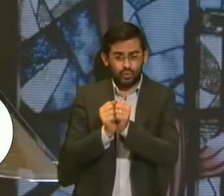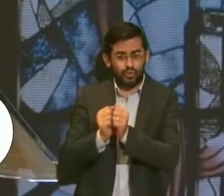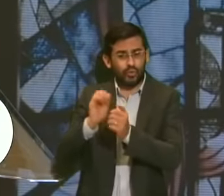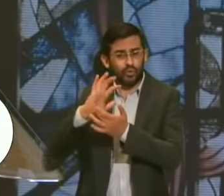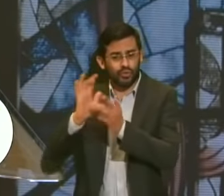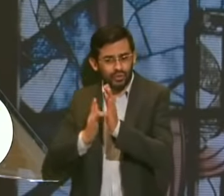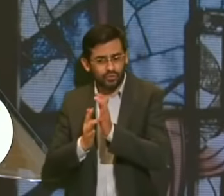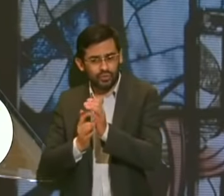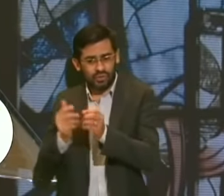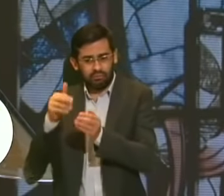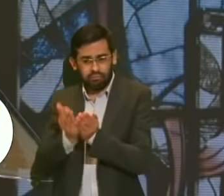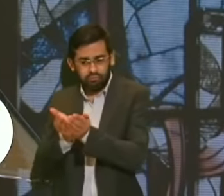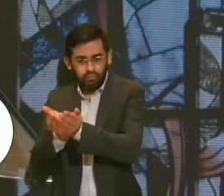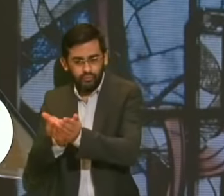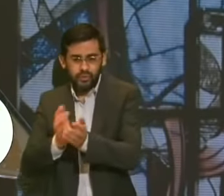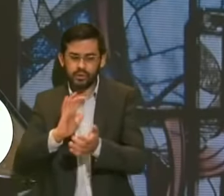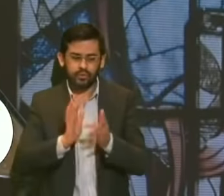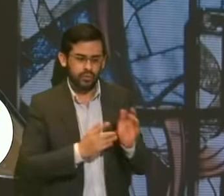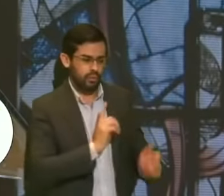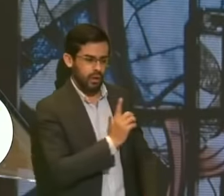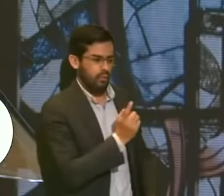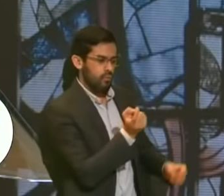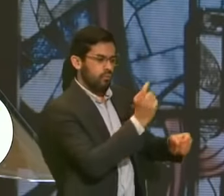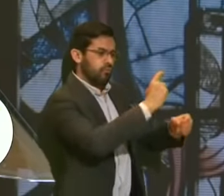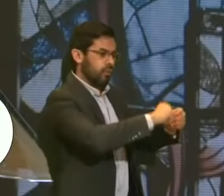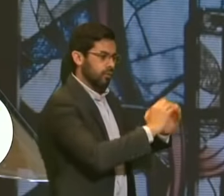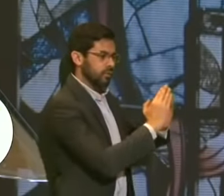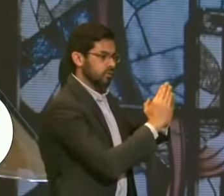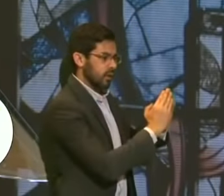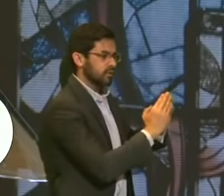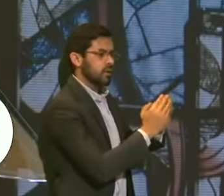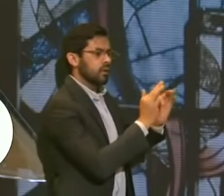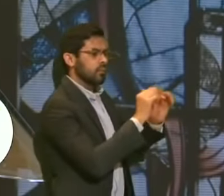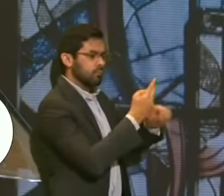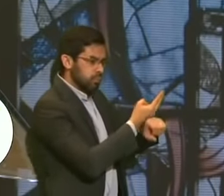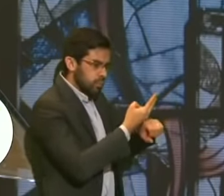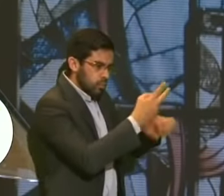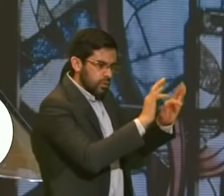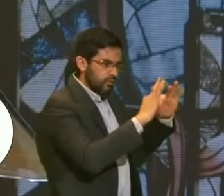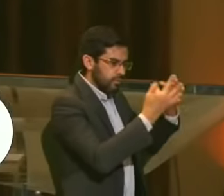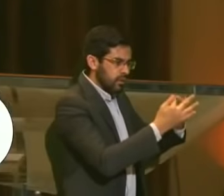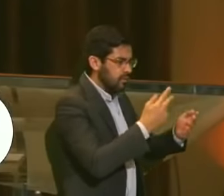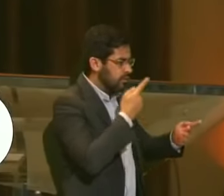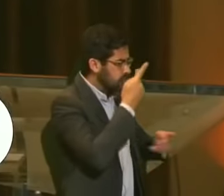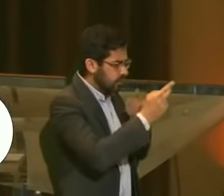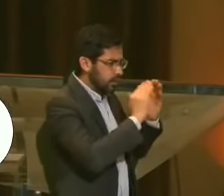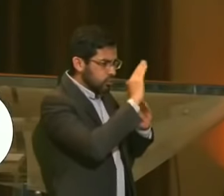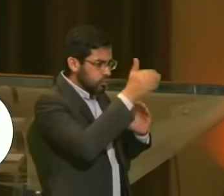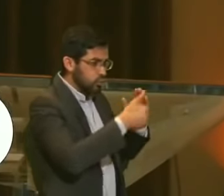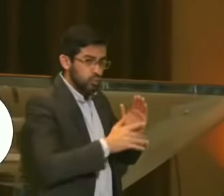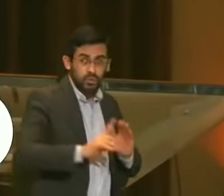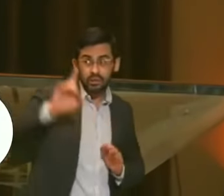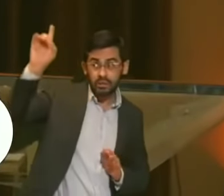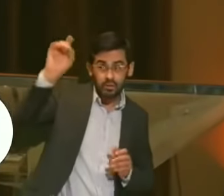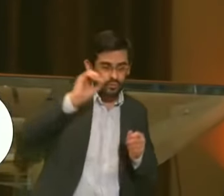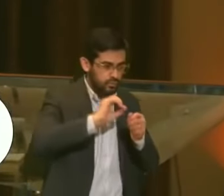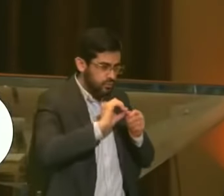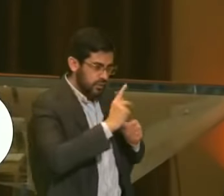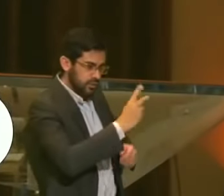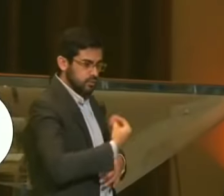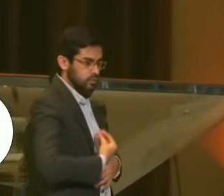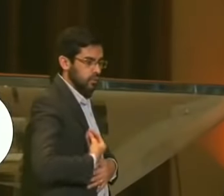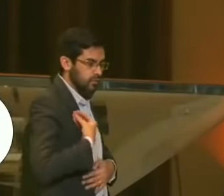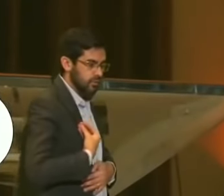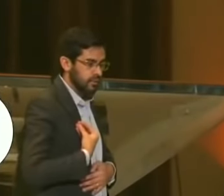ele diz: volta para tua casa, não é? Procura os seus e conta tudo quanto Deus te fez.